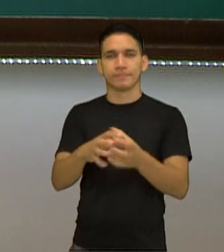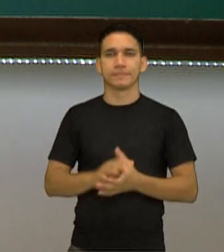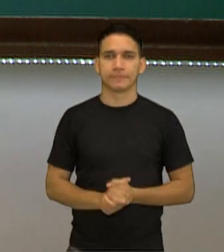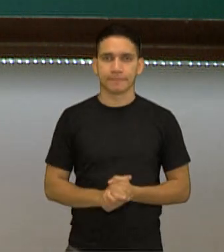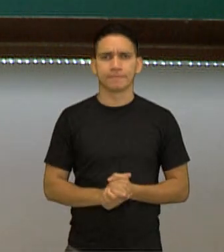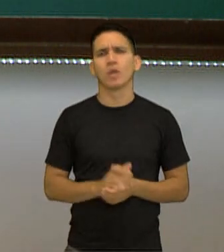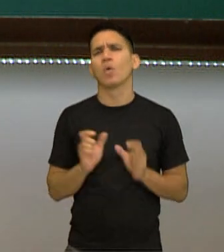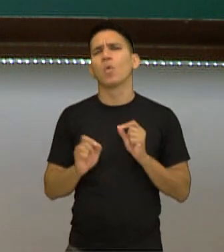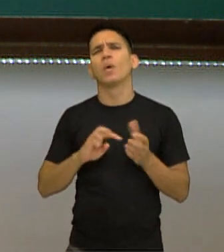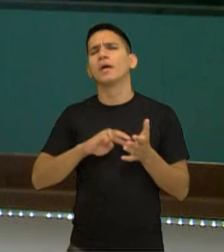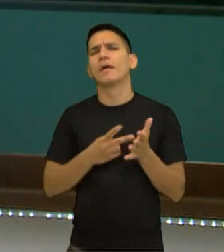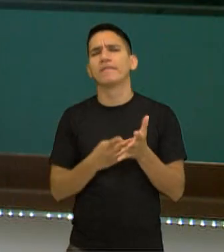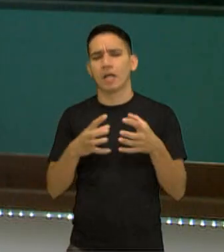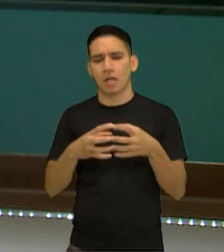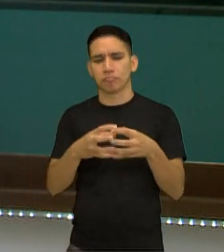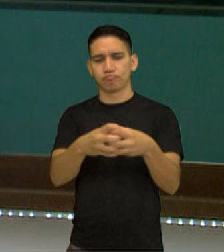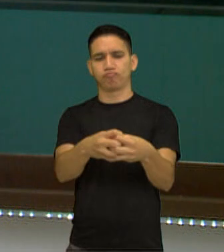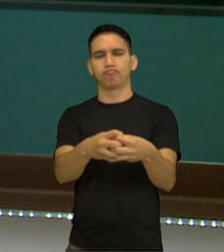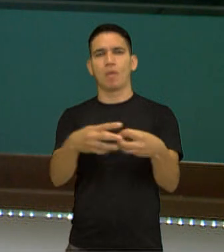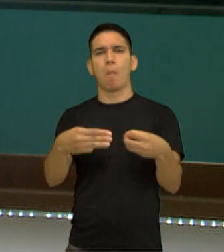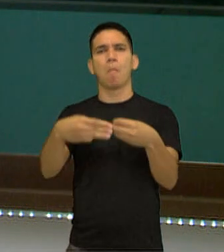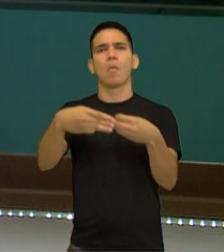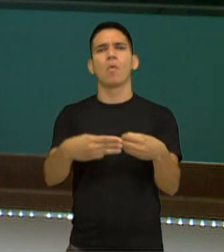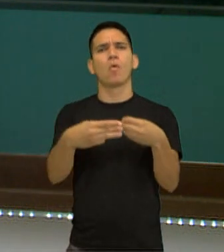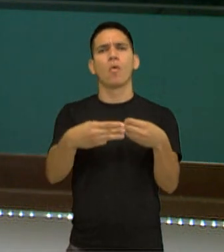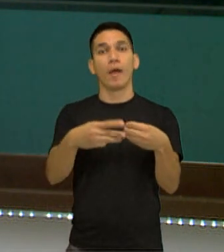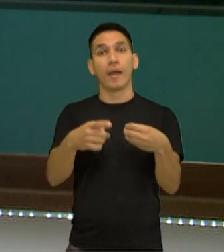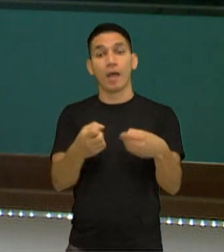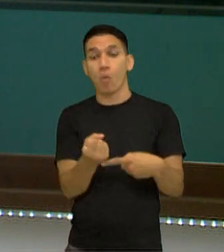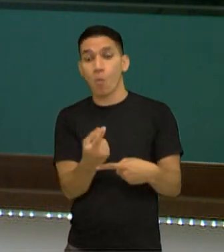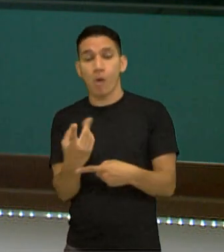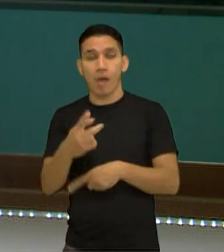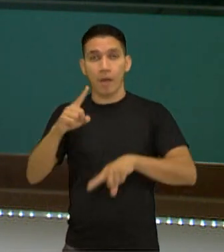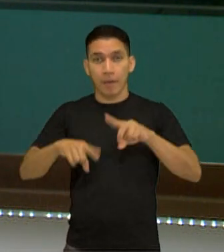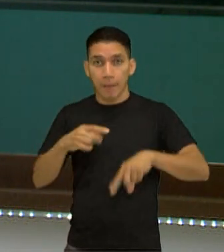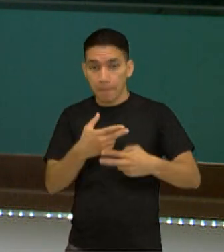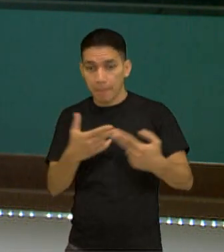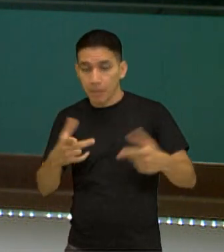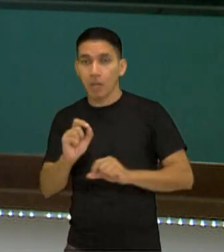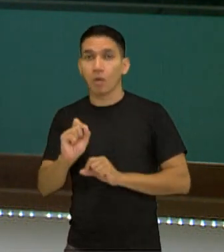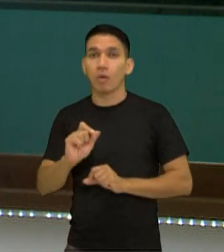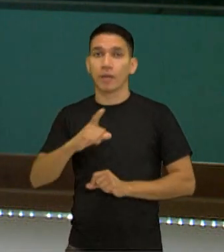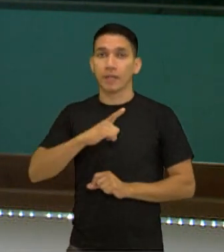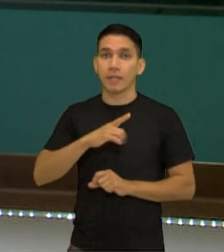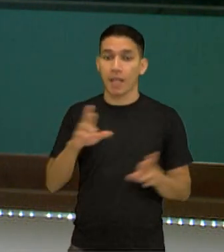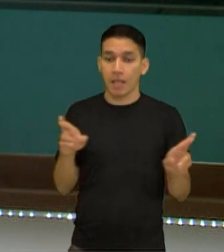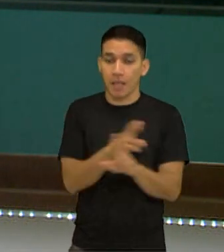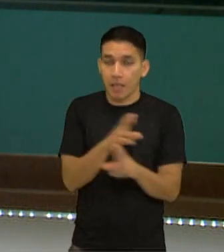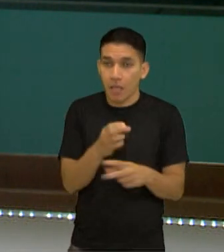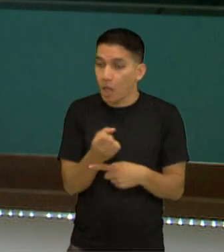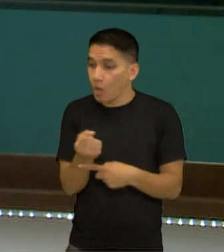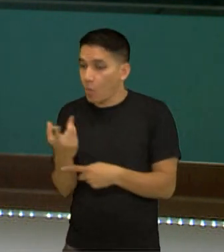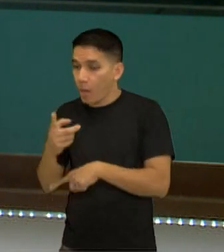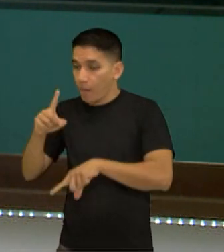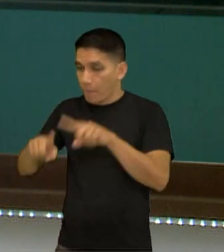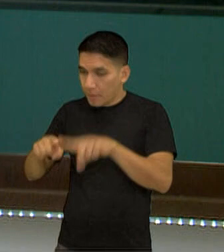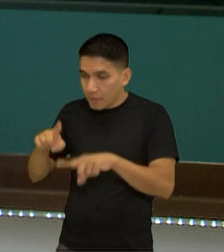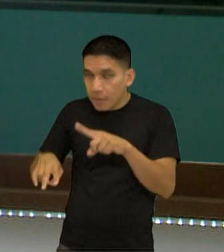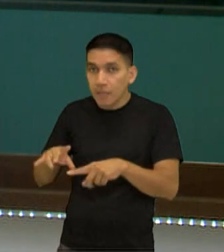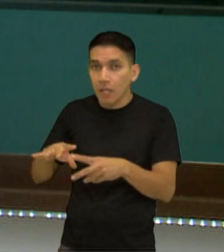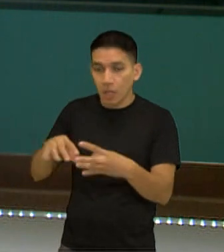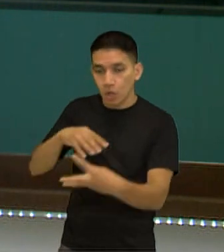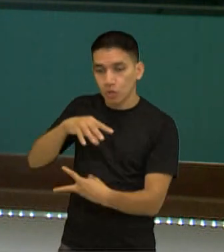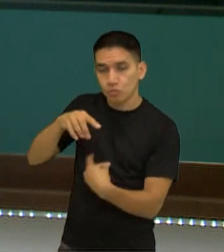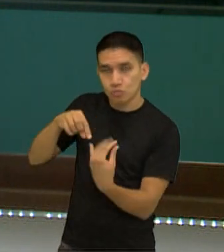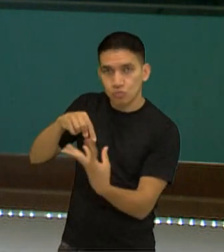só, o que é a concentração molar? A concentração em quantidade de matéria consiste na relação entre a quantidade de matéria do